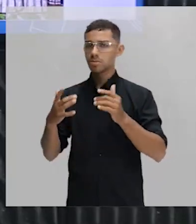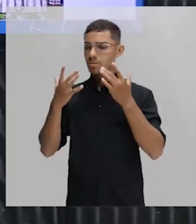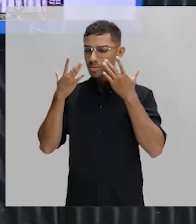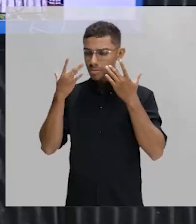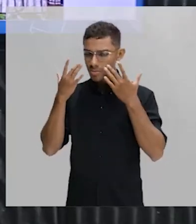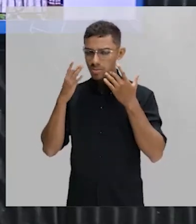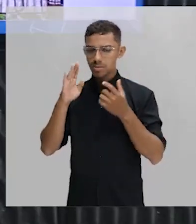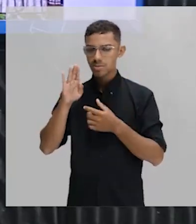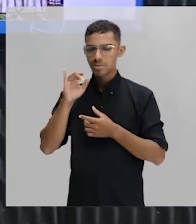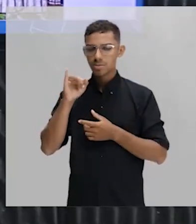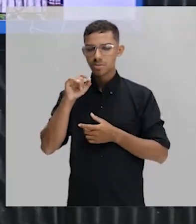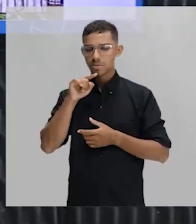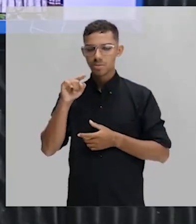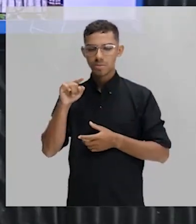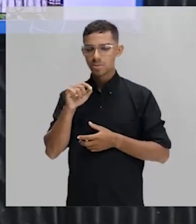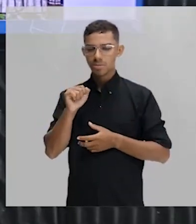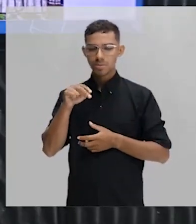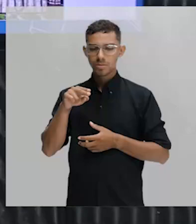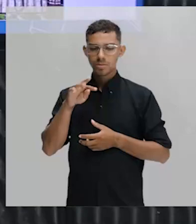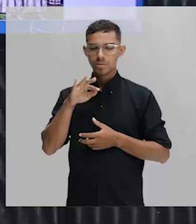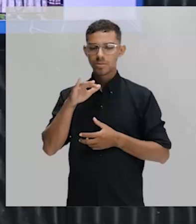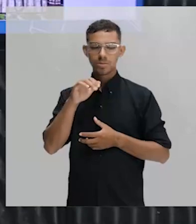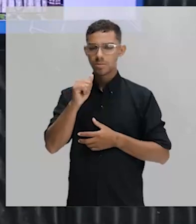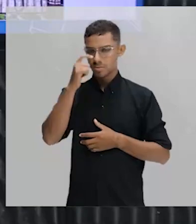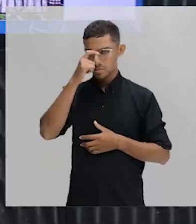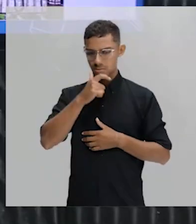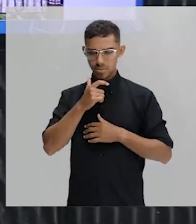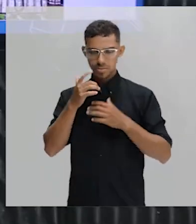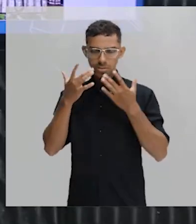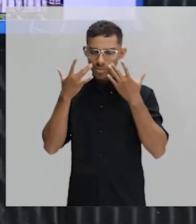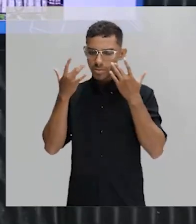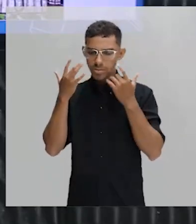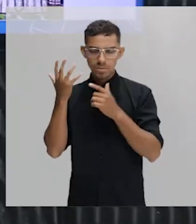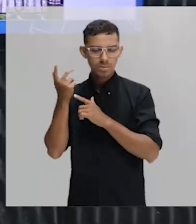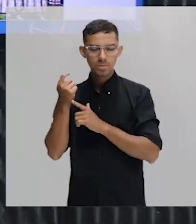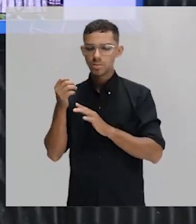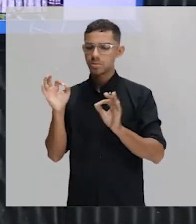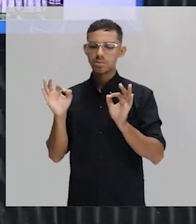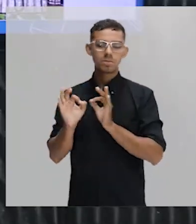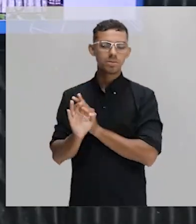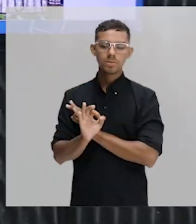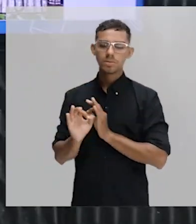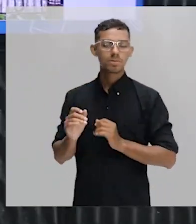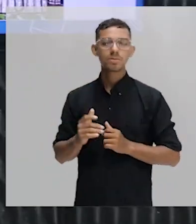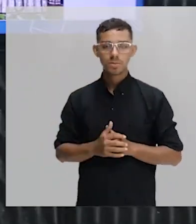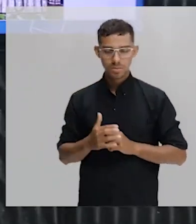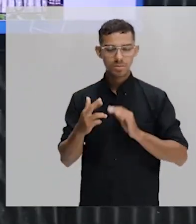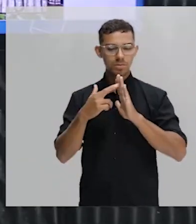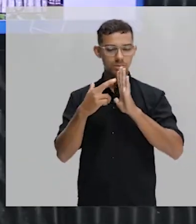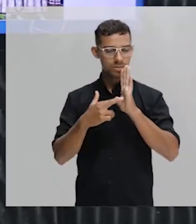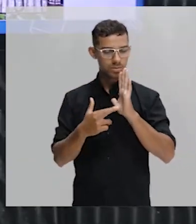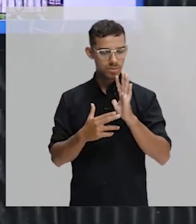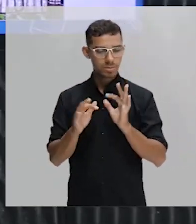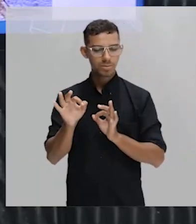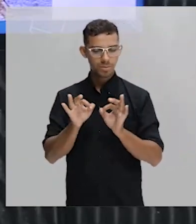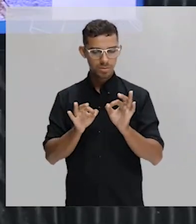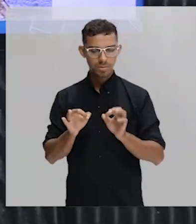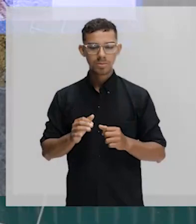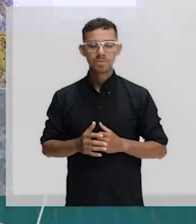bizantina aos artistas. Então, eu sou artista, quero criar. Não acontecia nada disso na arte bizantina. Tinha regra para ser feito,